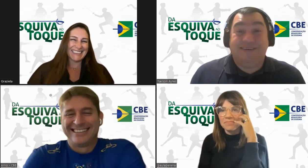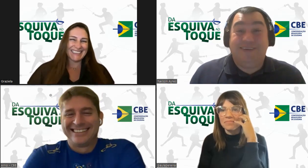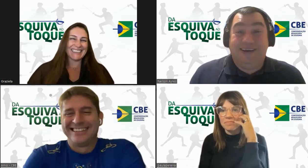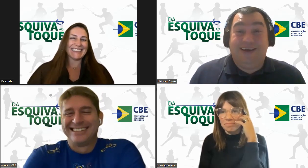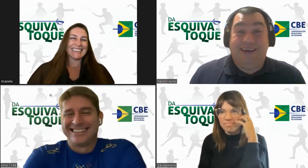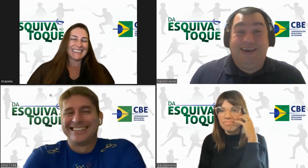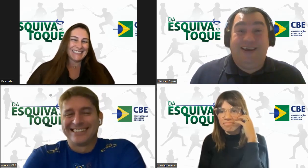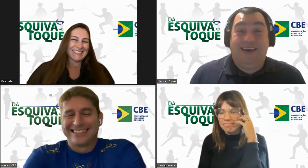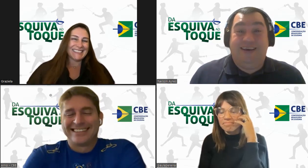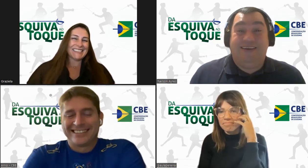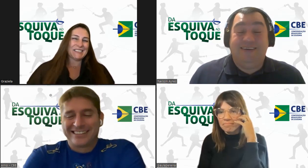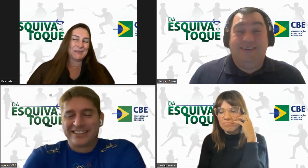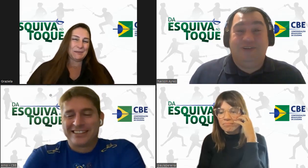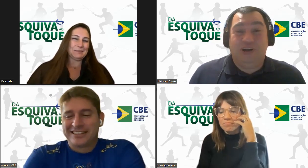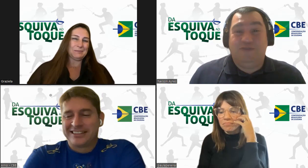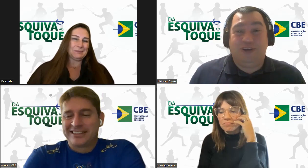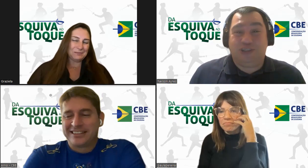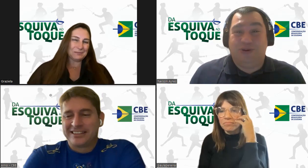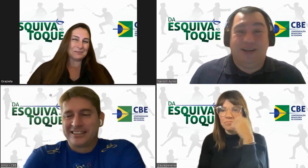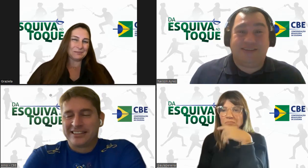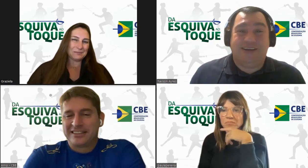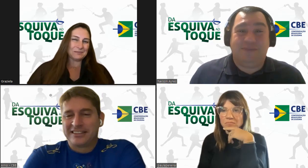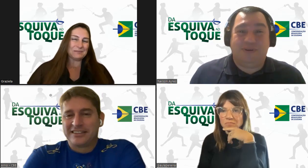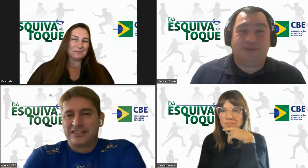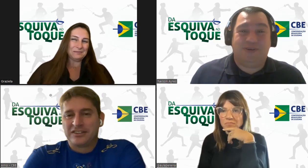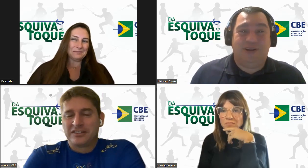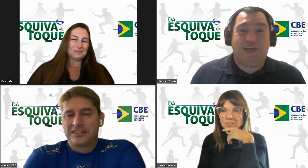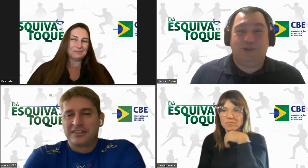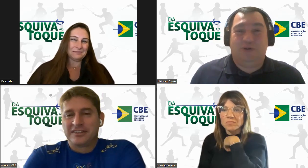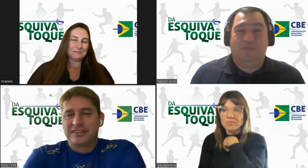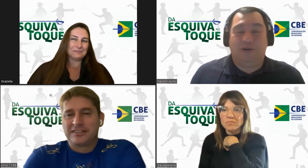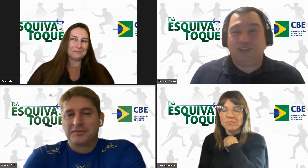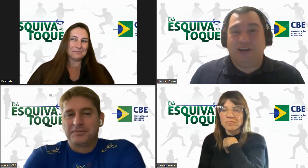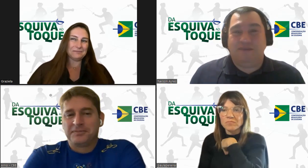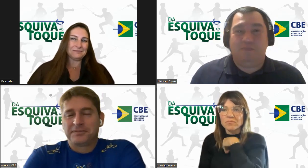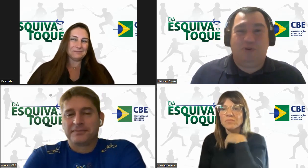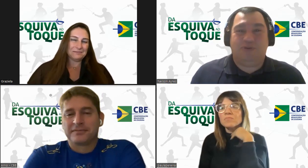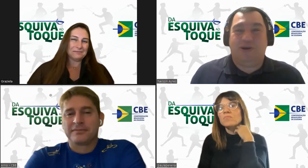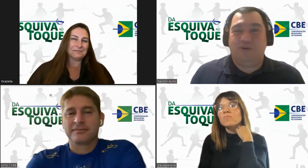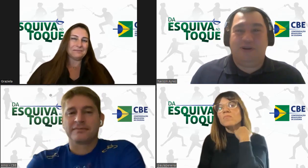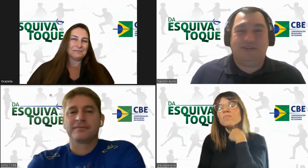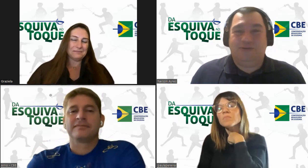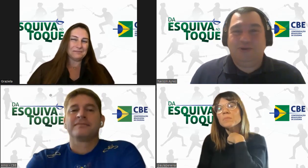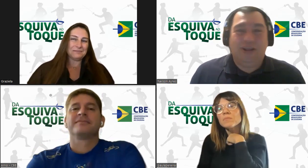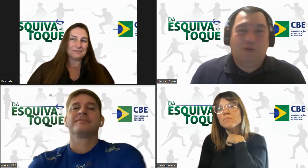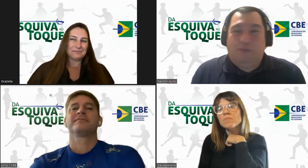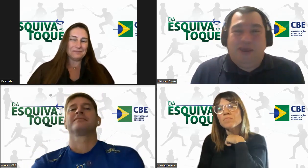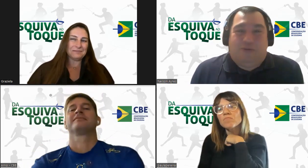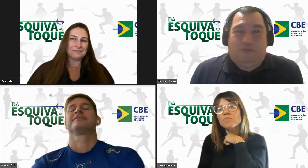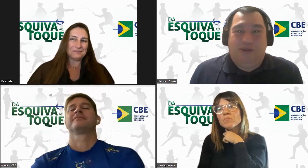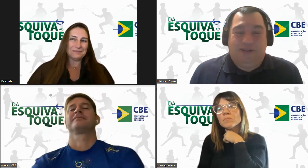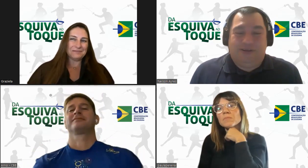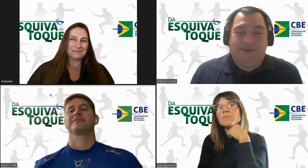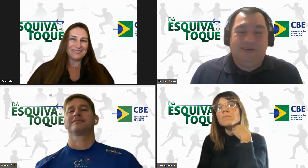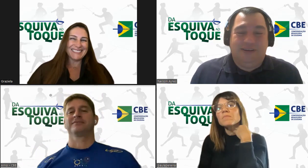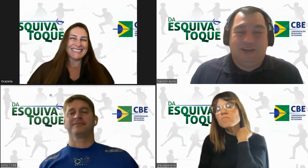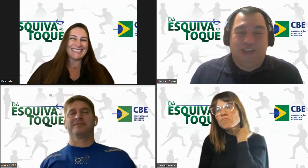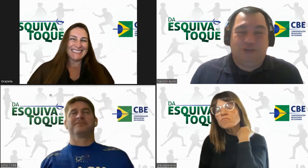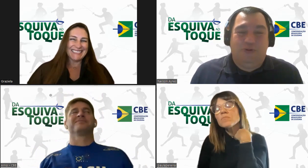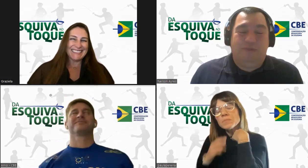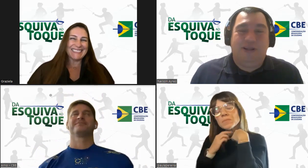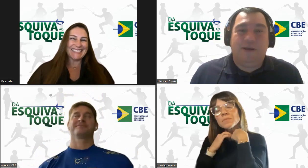também eu já ouvi histórias aí do pessoal do leste europeu chegava no Brasil não queria comer comida